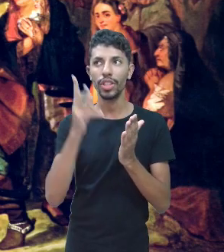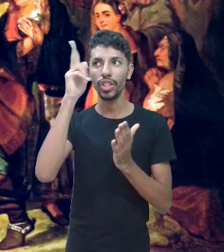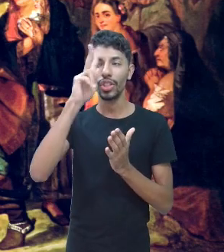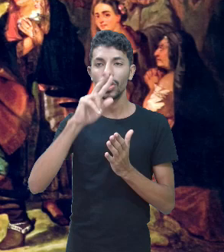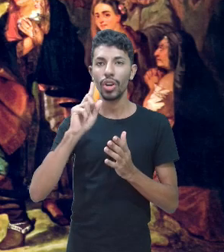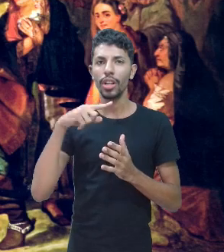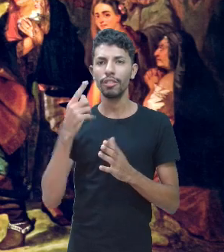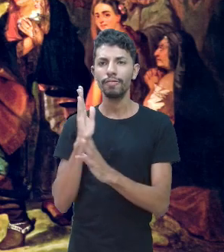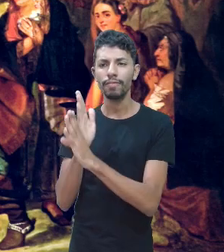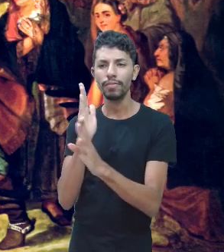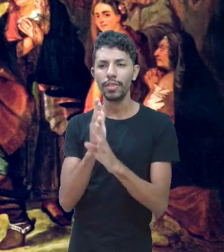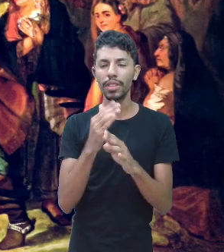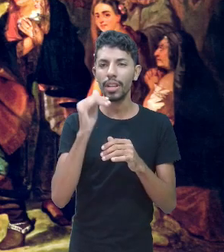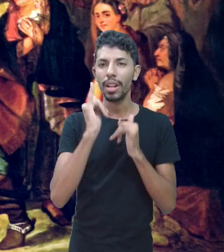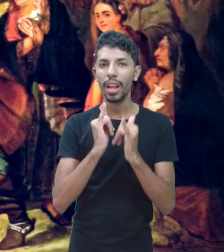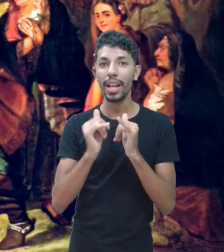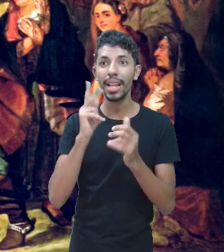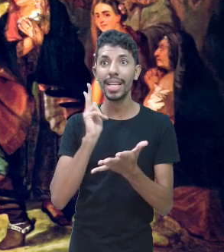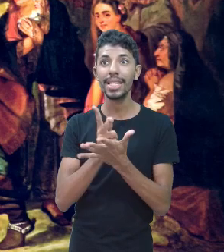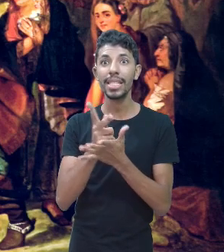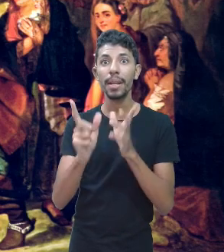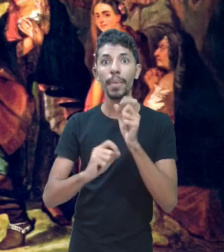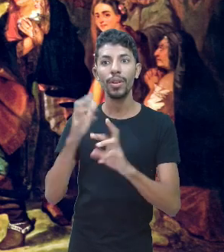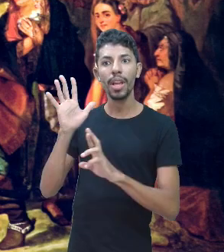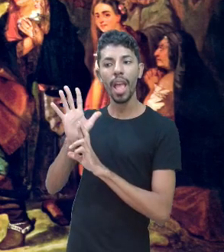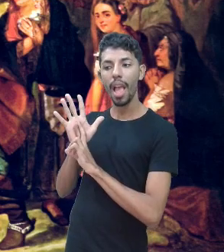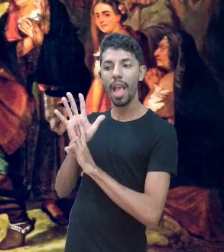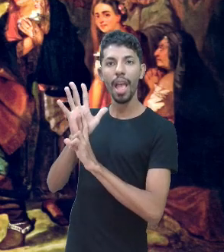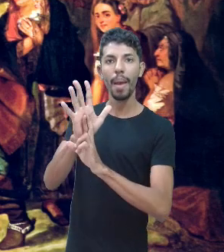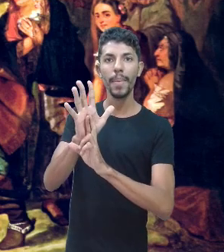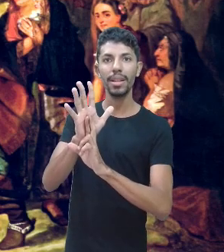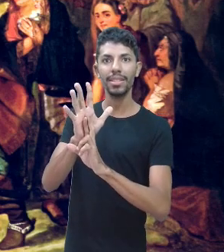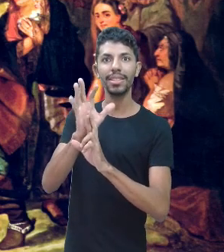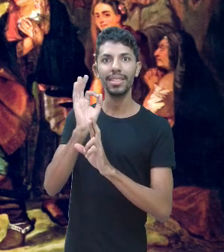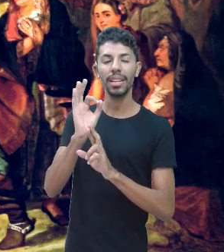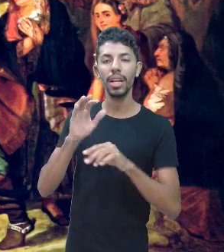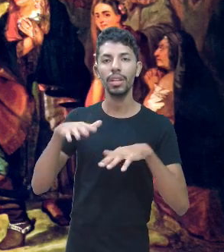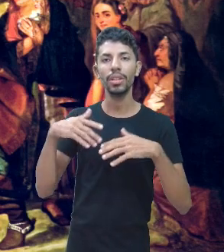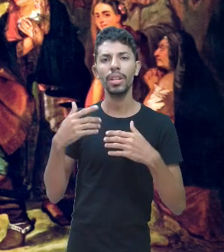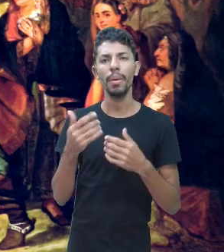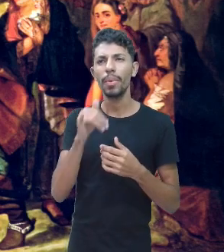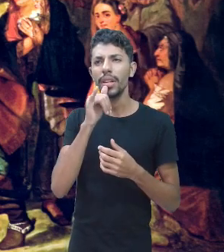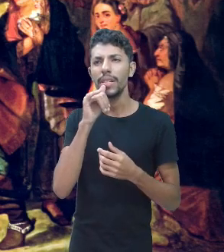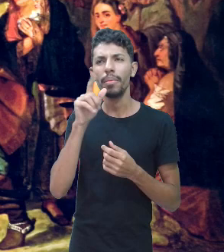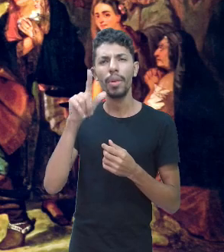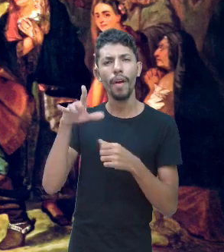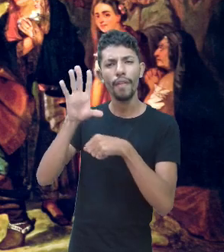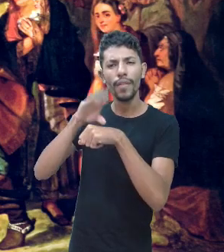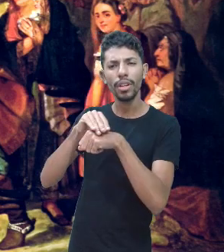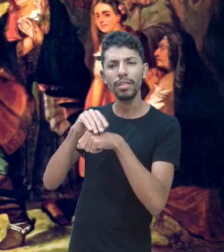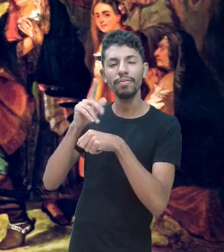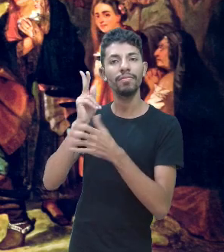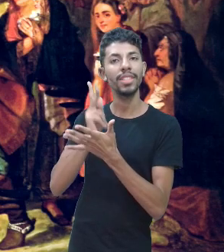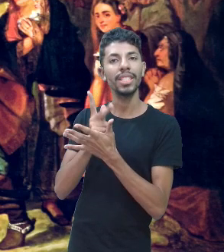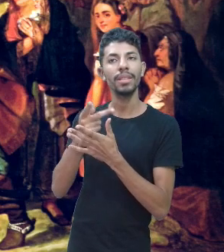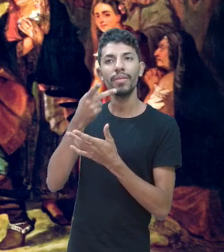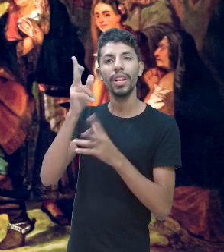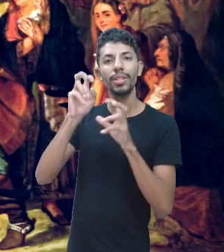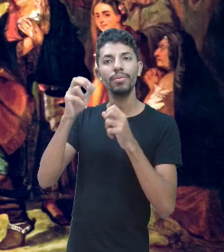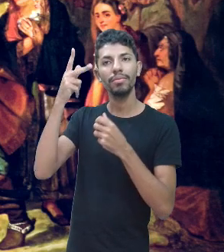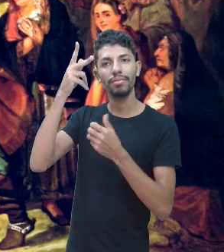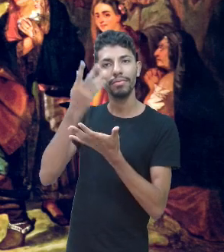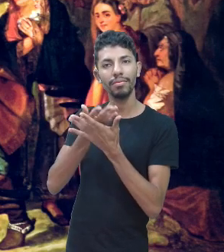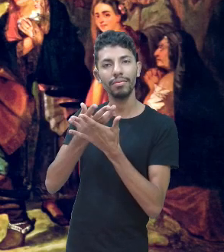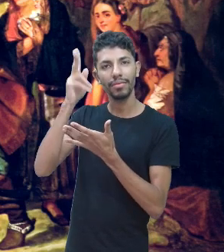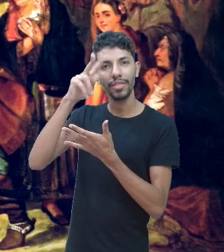na internet, são sempre representações. Mesmo quando é uma fotografia, eu vou estar sempre falando isso nas aulas de história. Ou